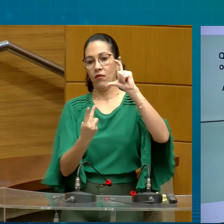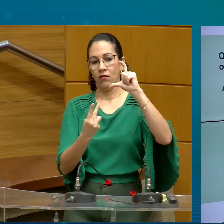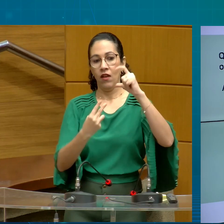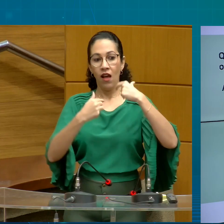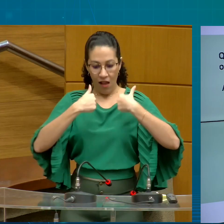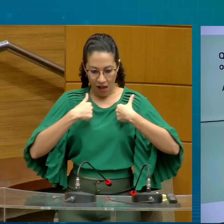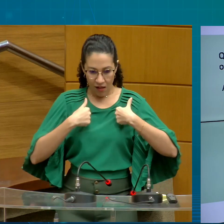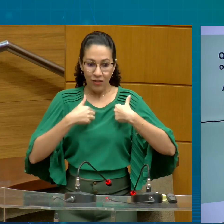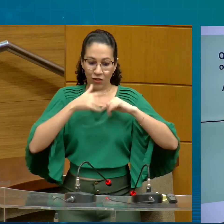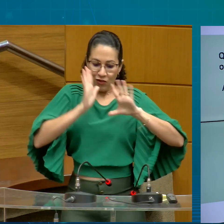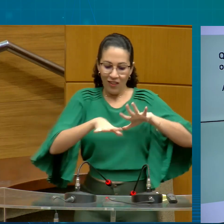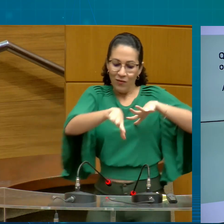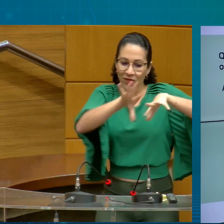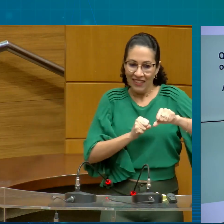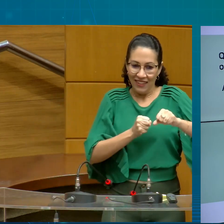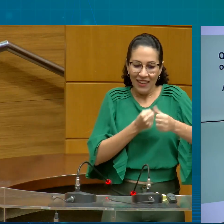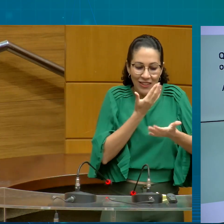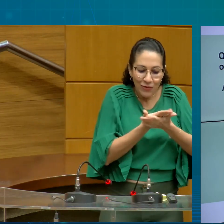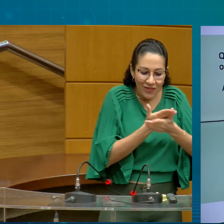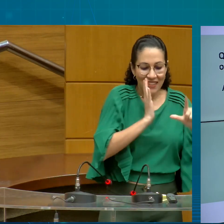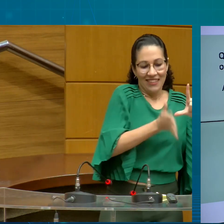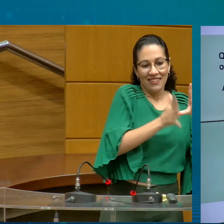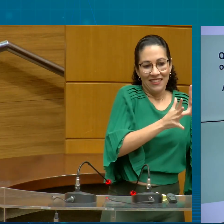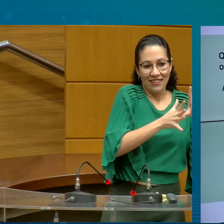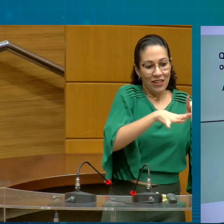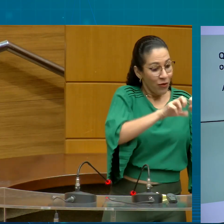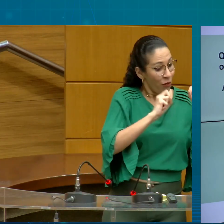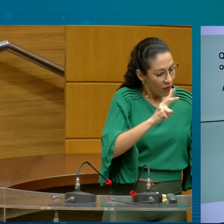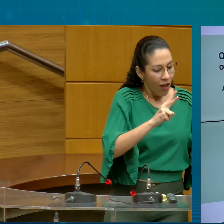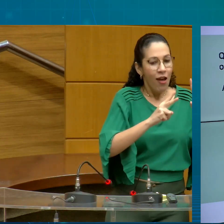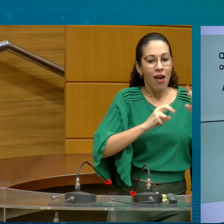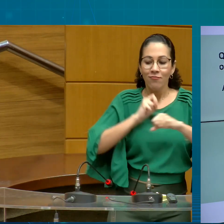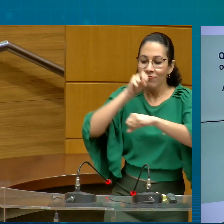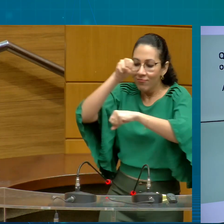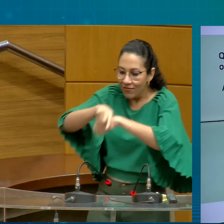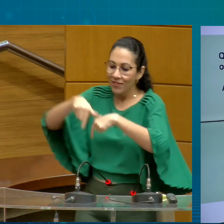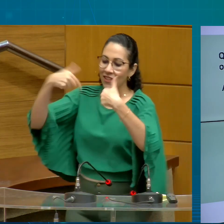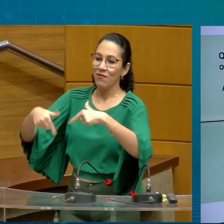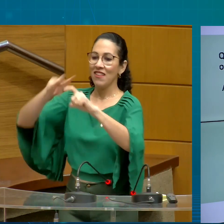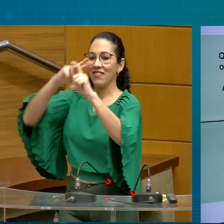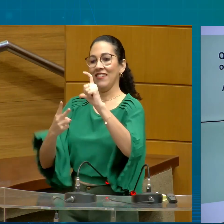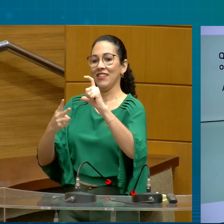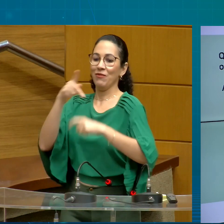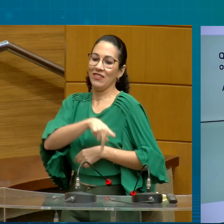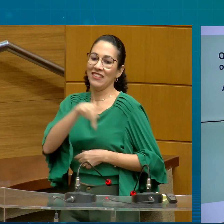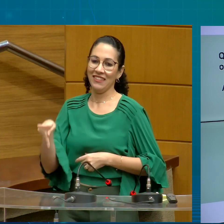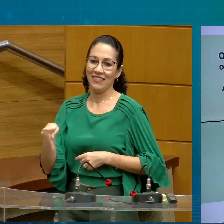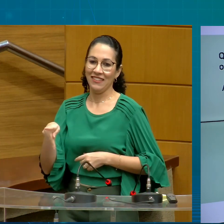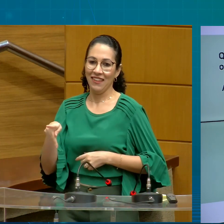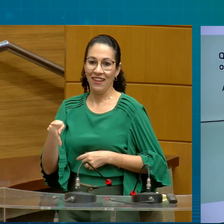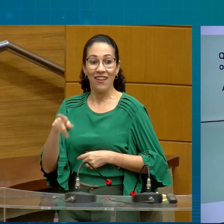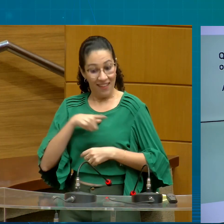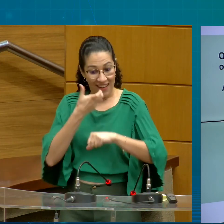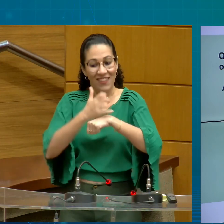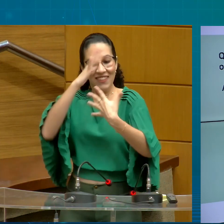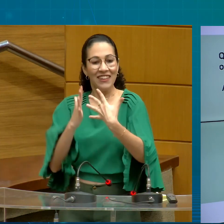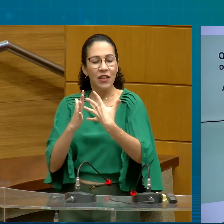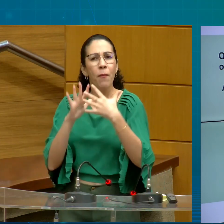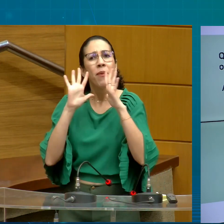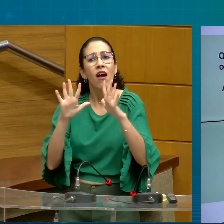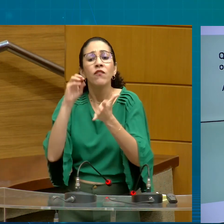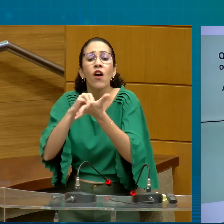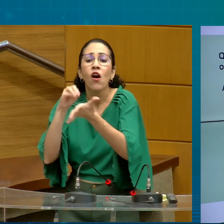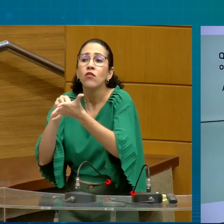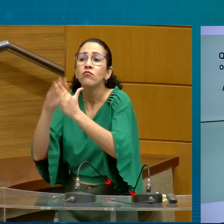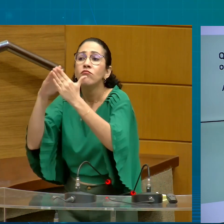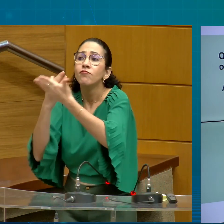né? Mas aqui em Sergipe, apenas o IPAES tem feito essa aplicação, né? E eu gostaria que